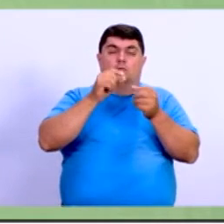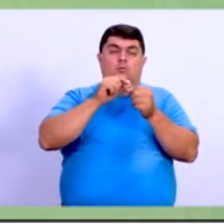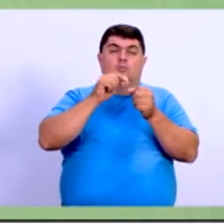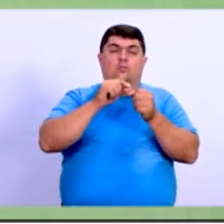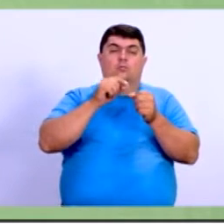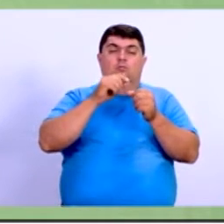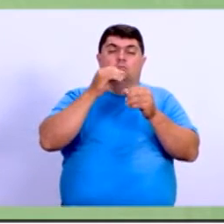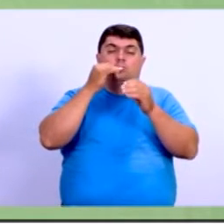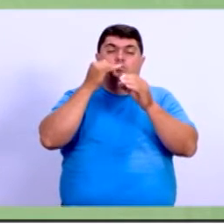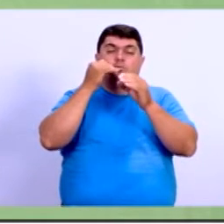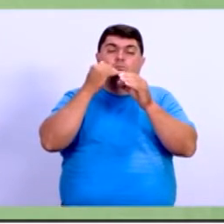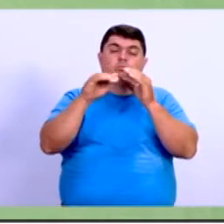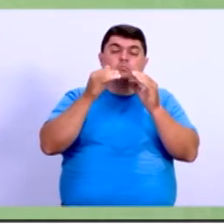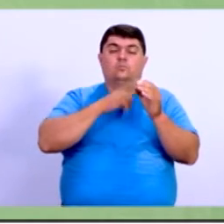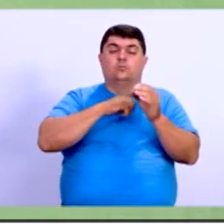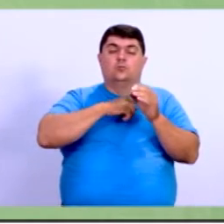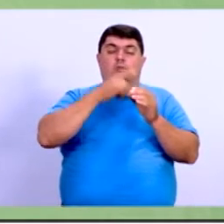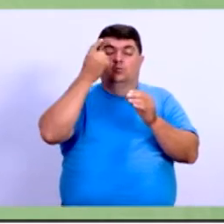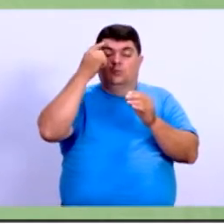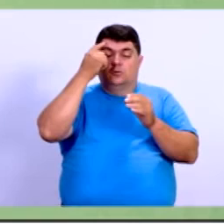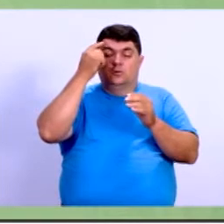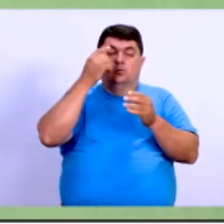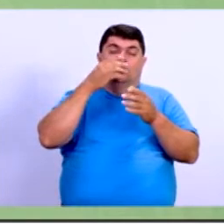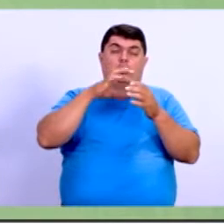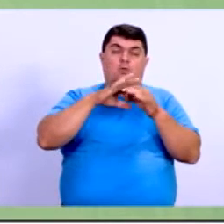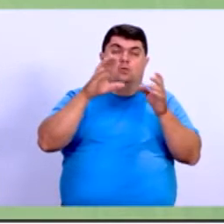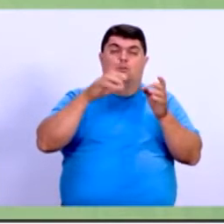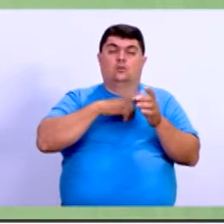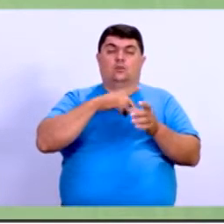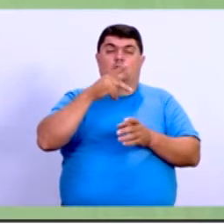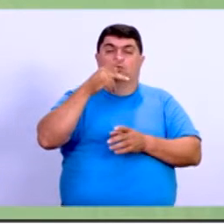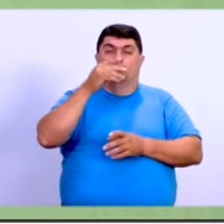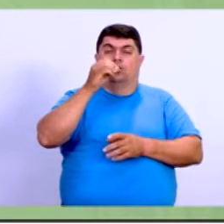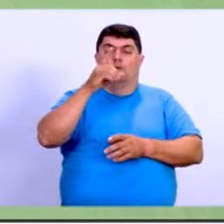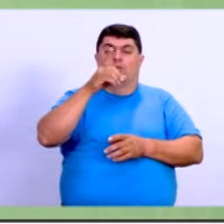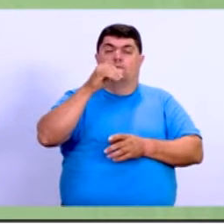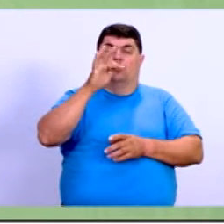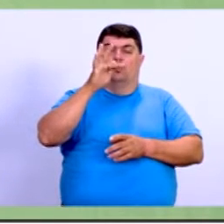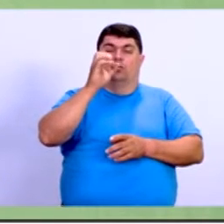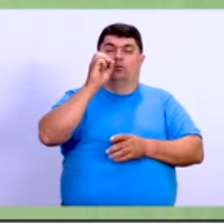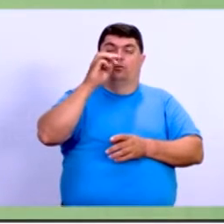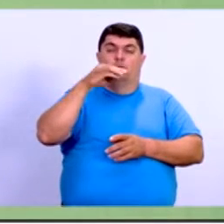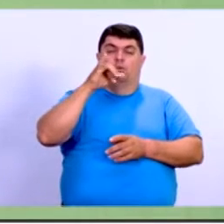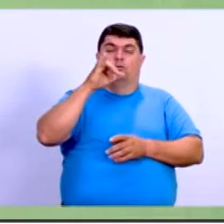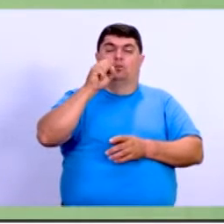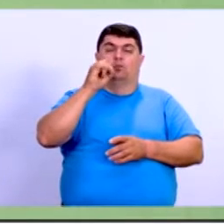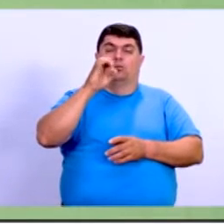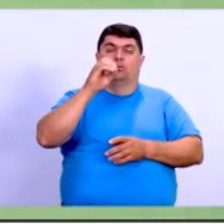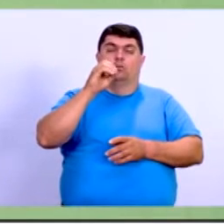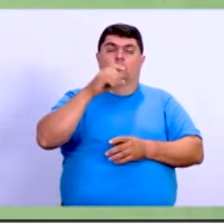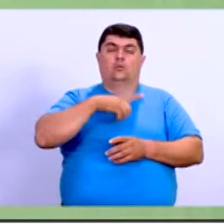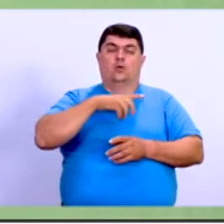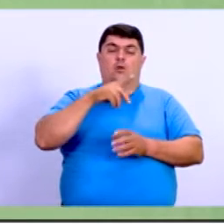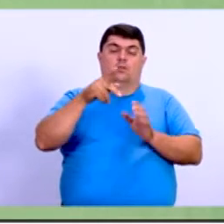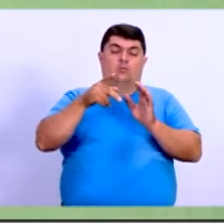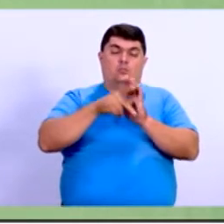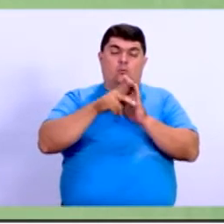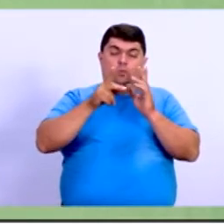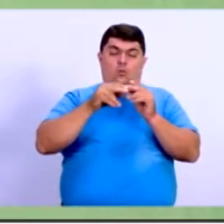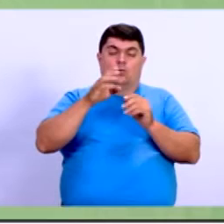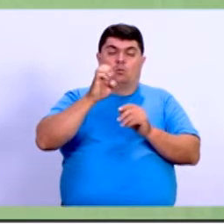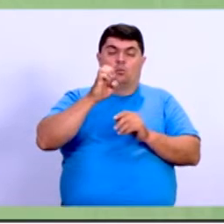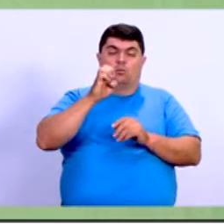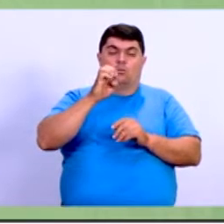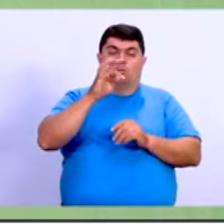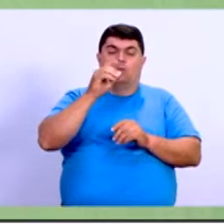ser processadas. Polimorfismo é quando o mesmo método assume comportamento diferente por conta da